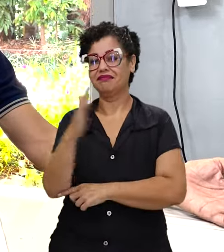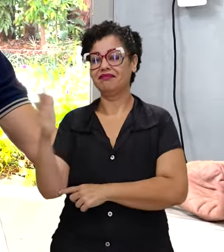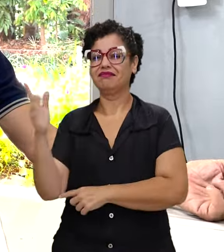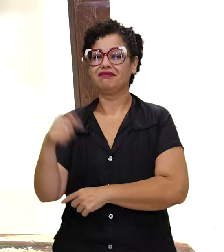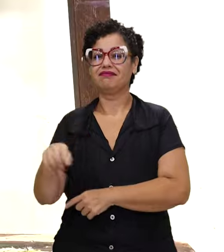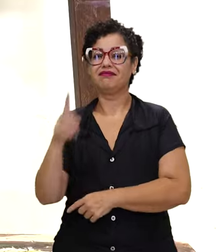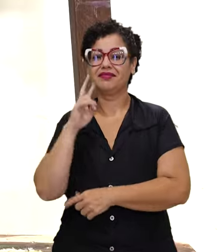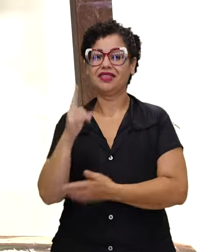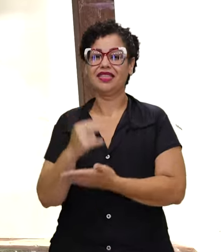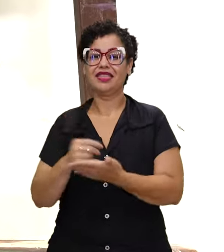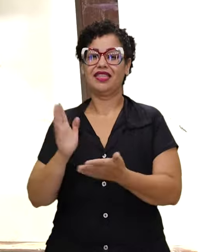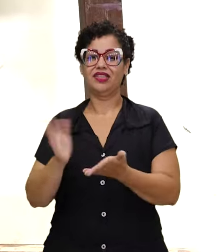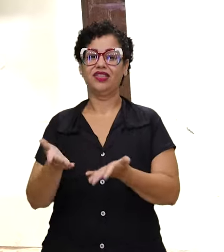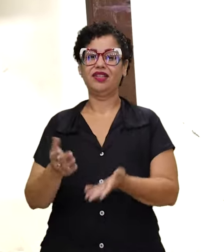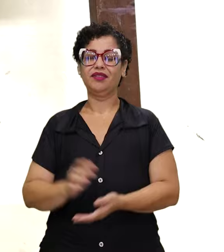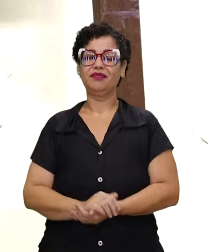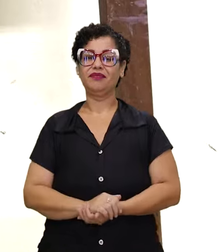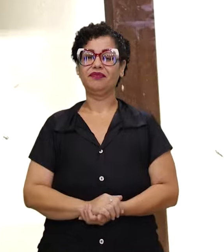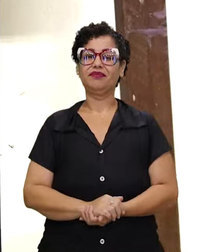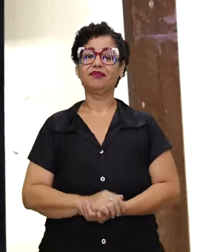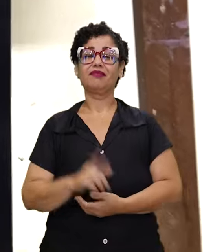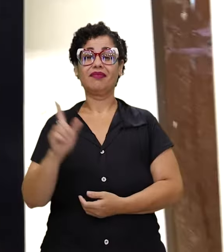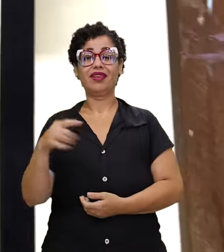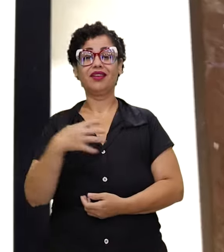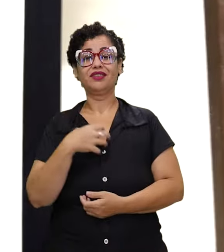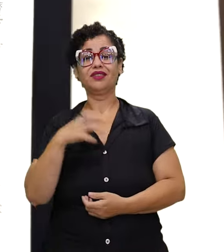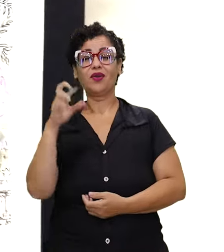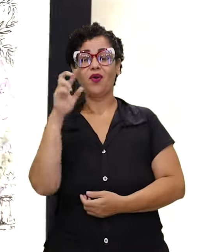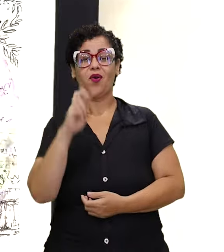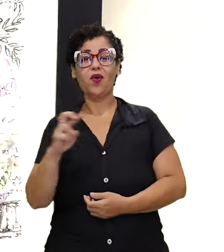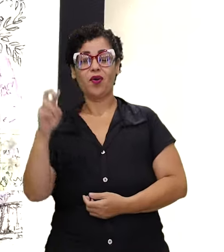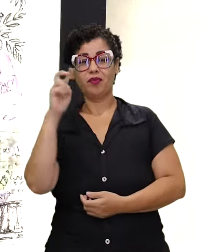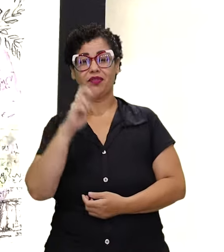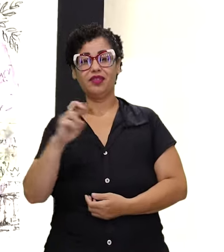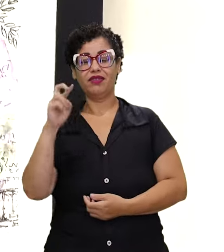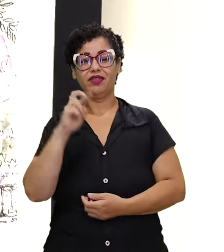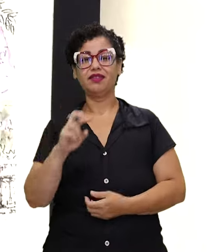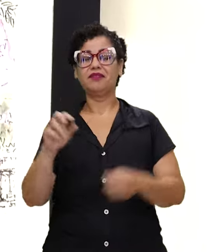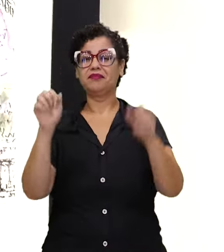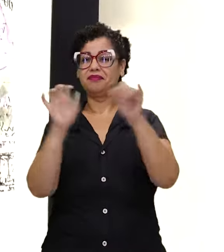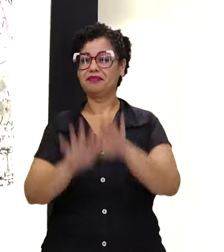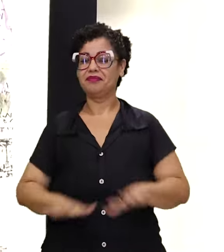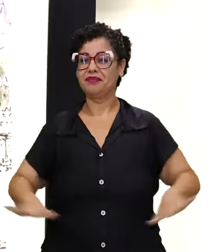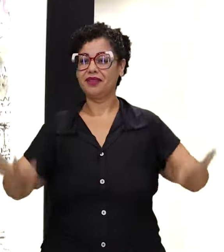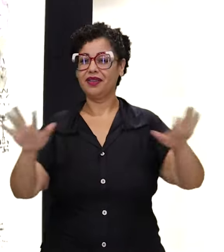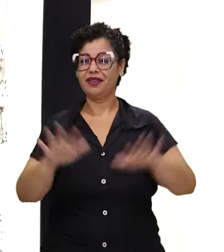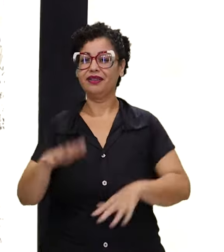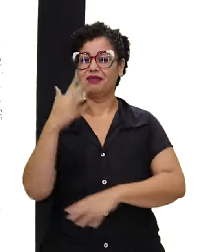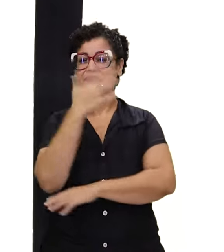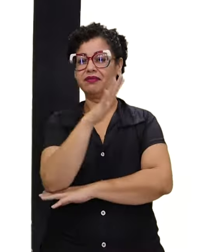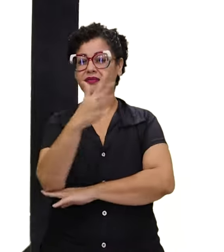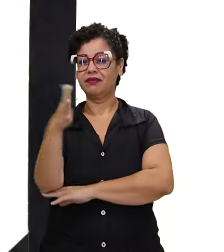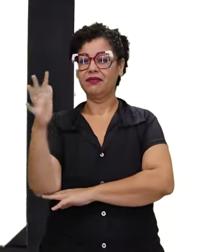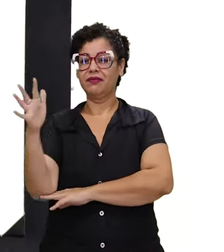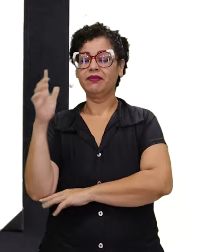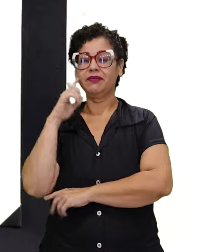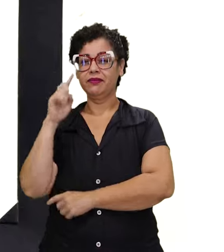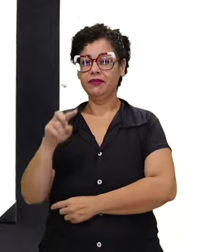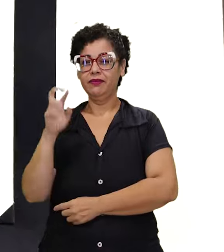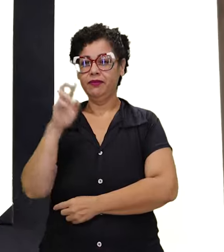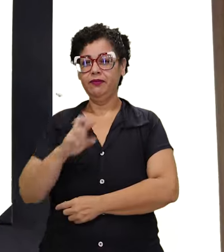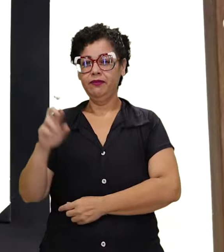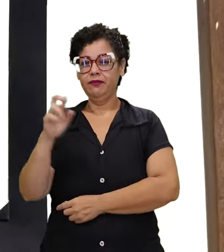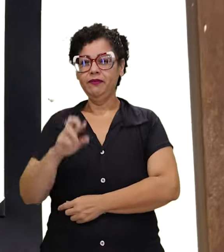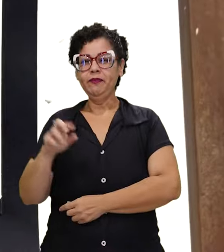sketch urbano, que é uma técnica de observação da paisagem, é um plein air, que você observa